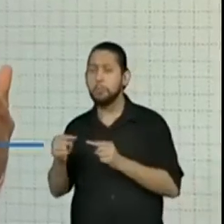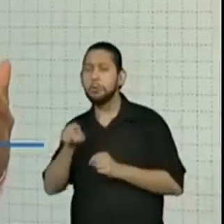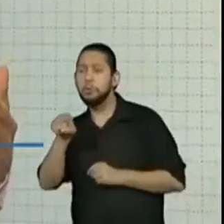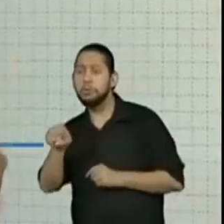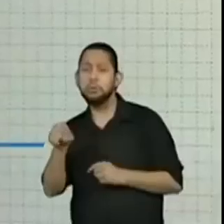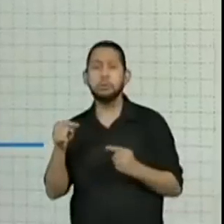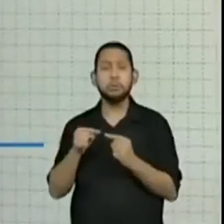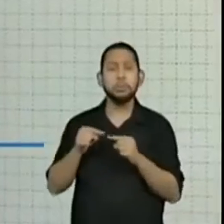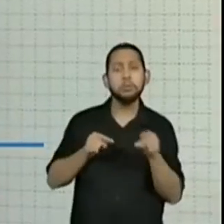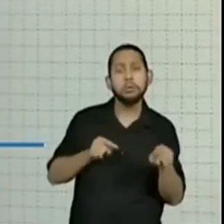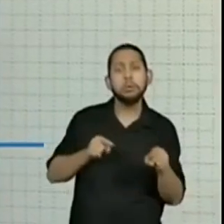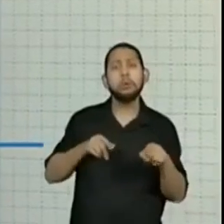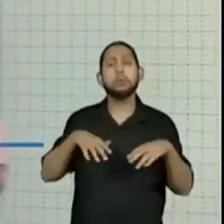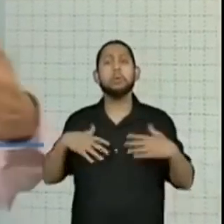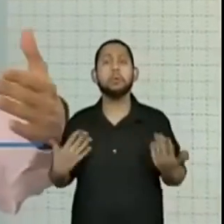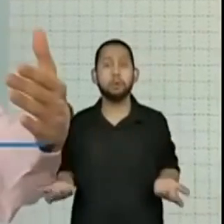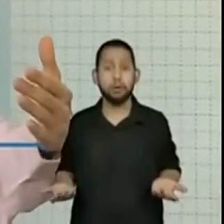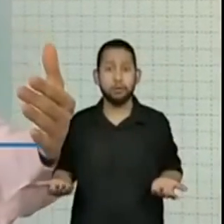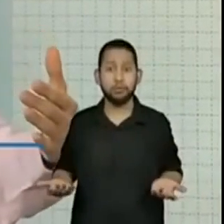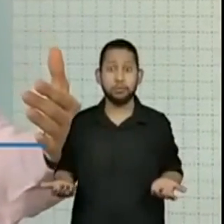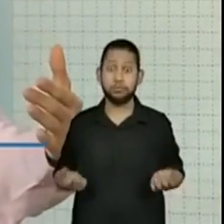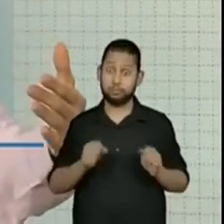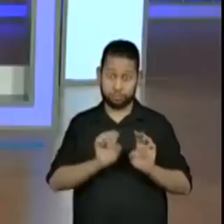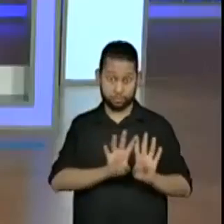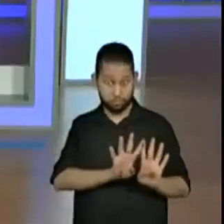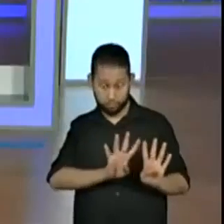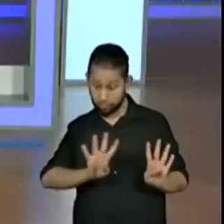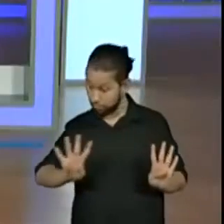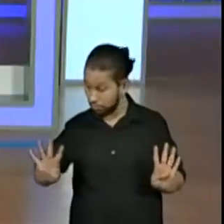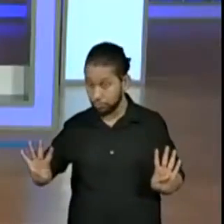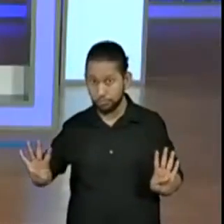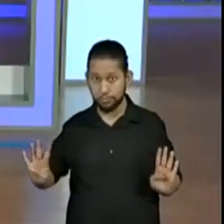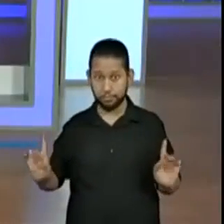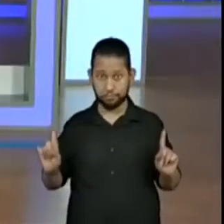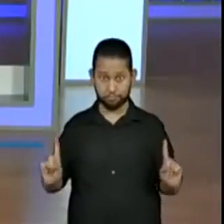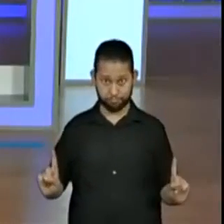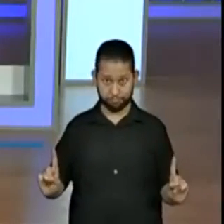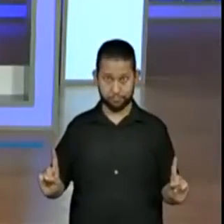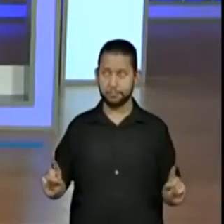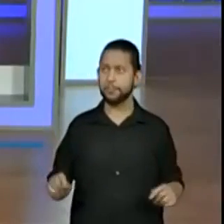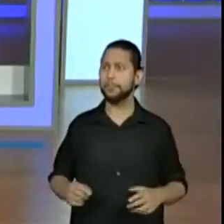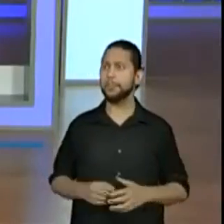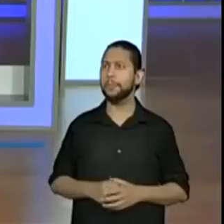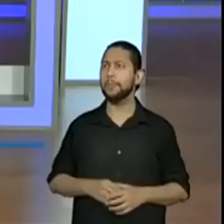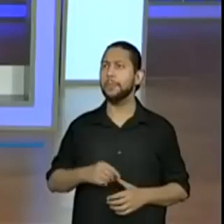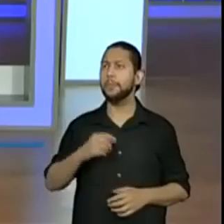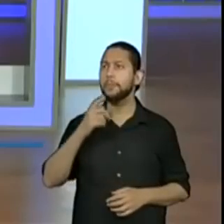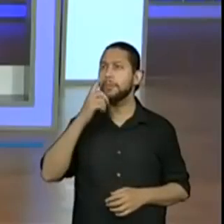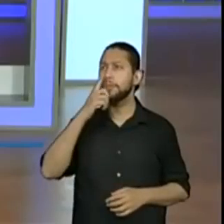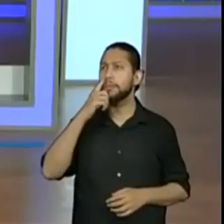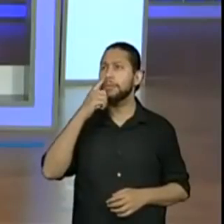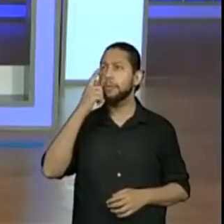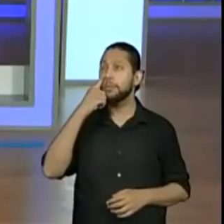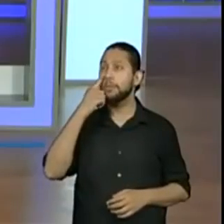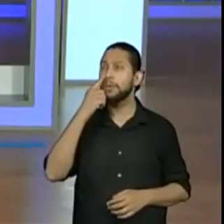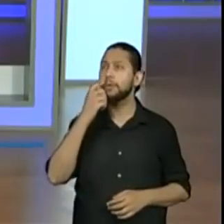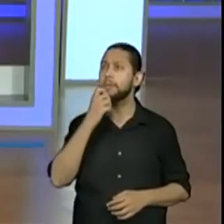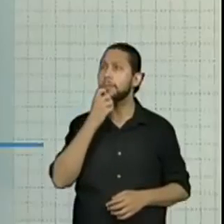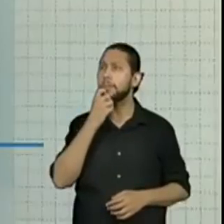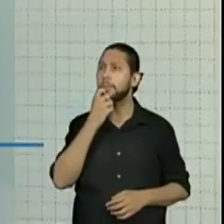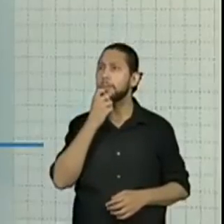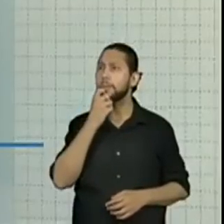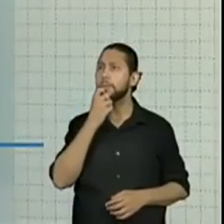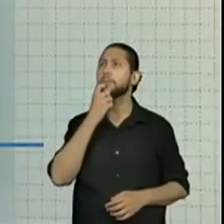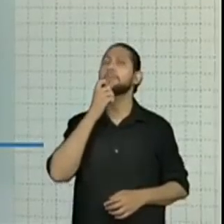perímetro se eu penso na cerca os professores apontam ali resposta de alguns alunos de